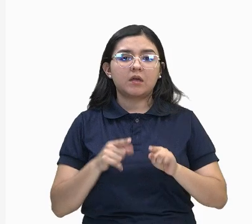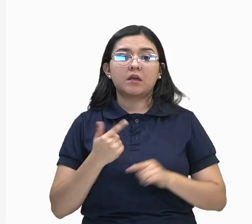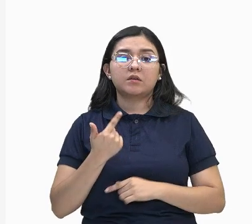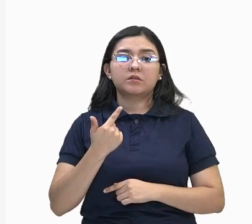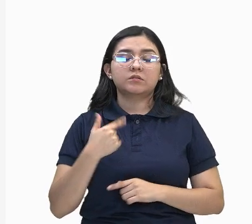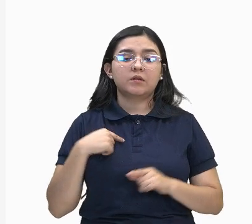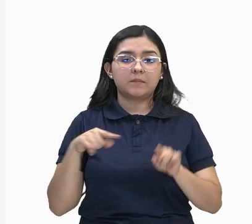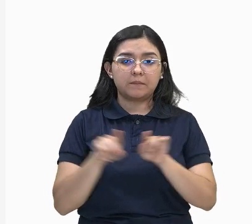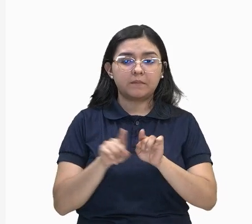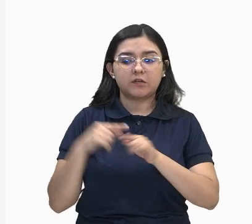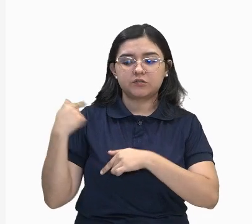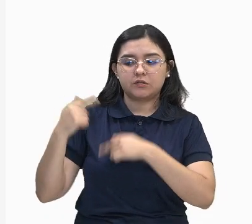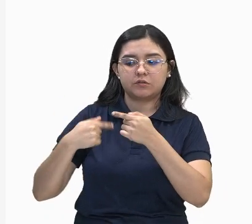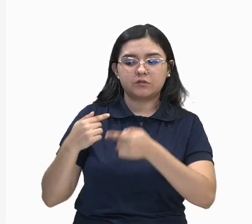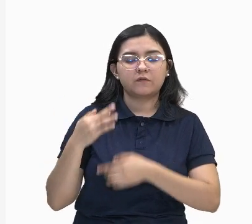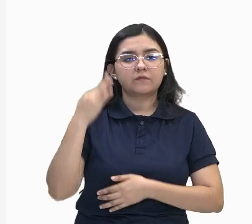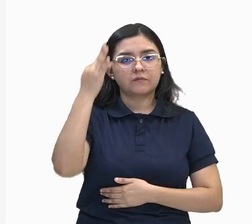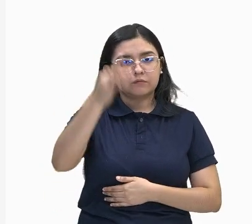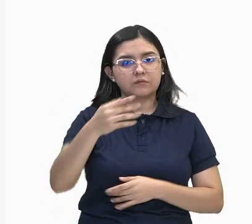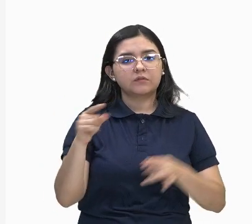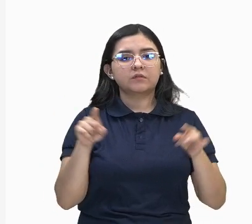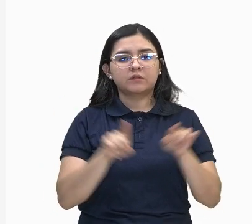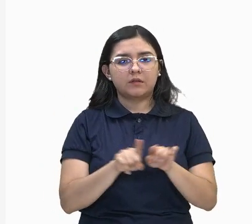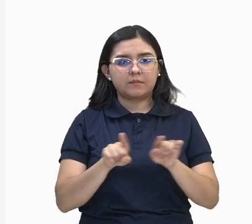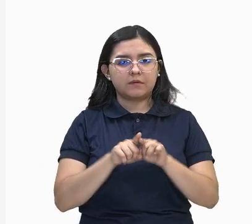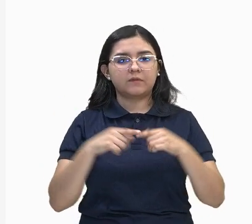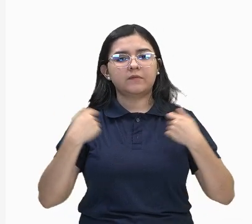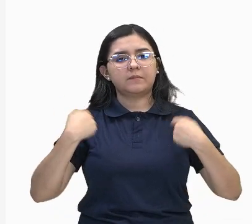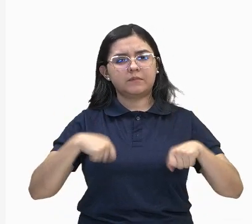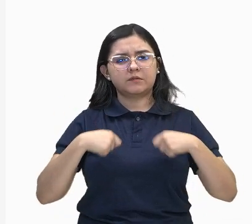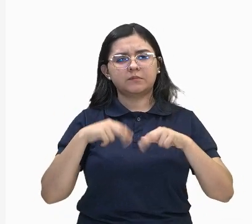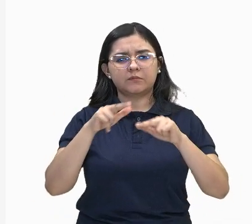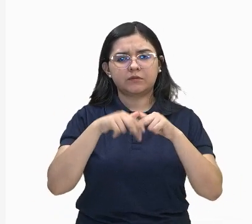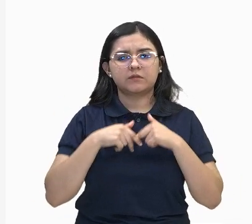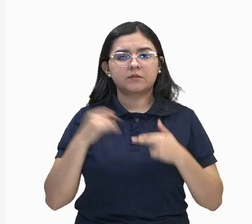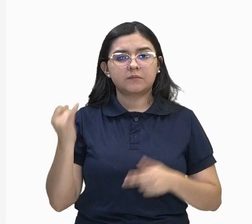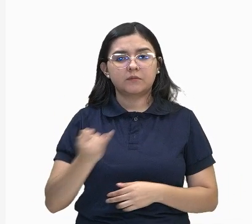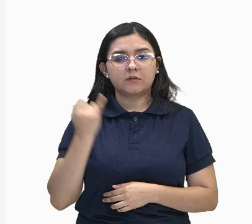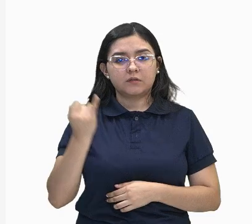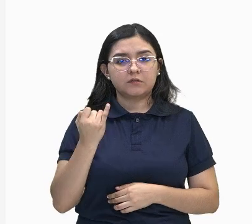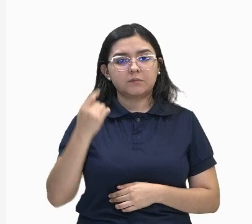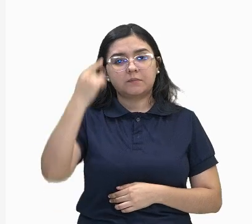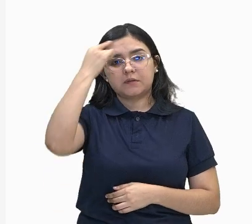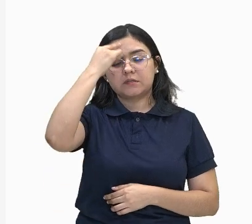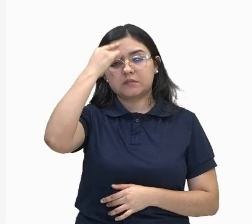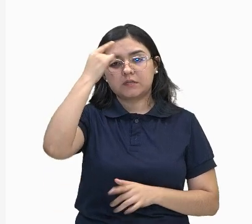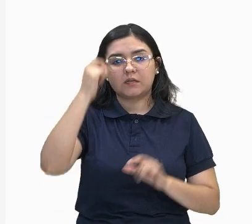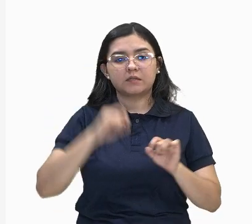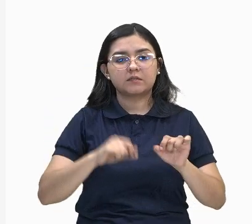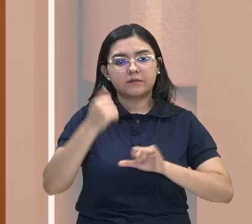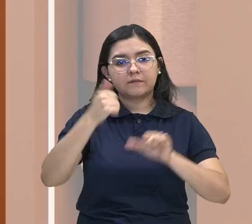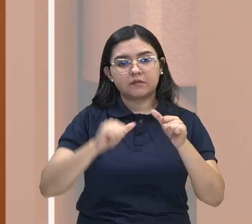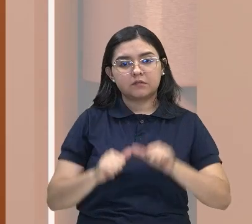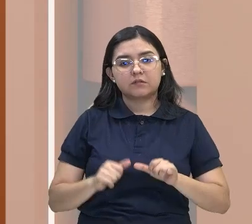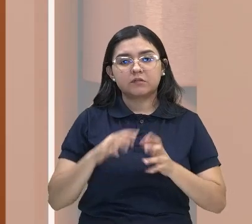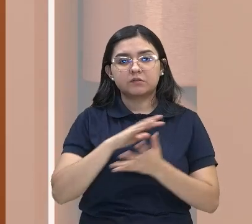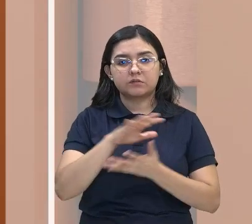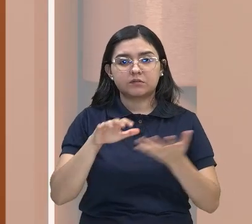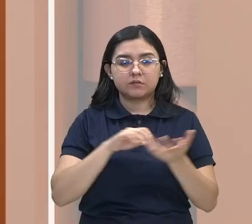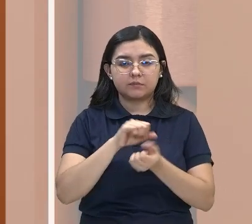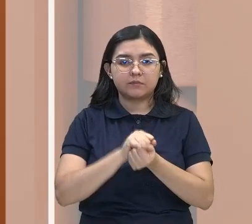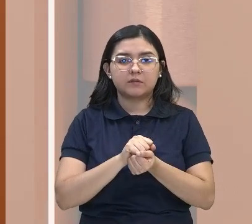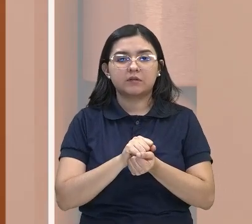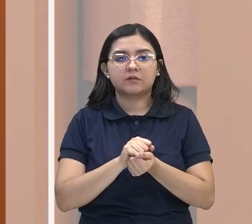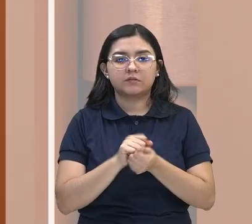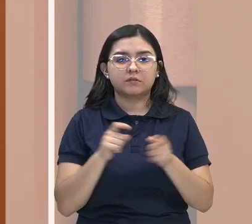gerações também vão precisar. Por isso é importante pensar nesta avaliação da